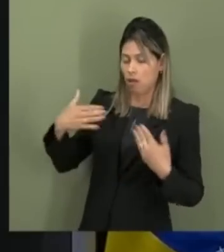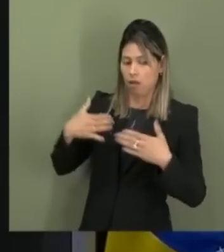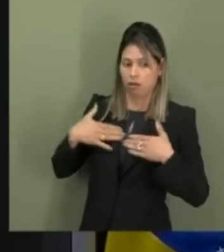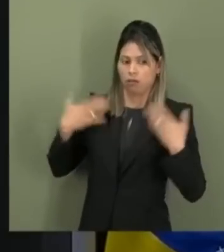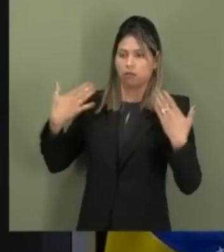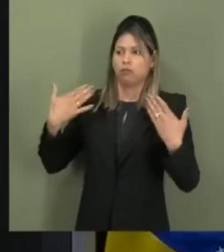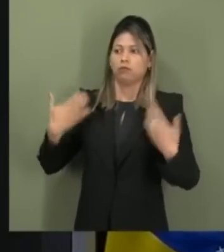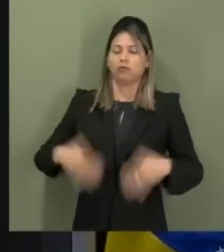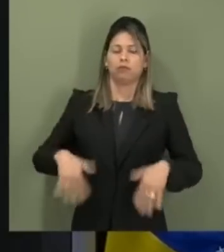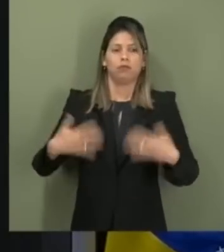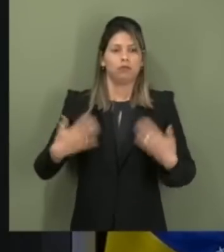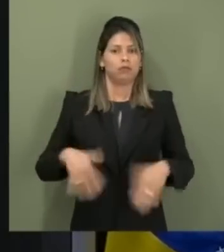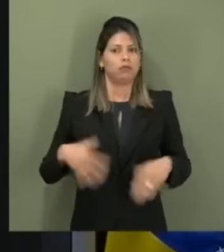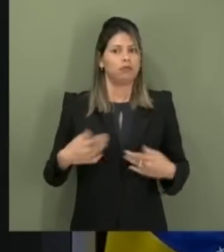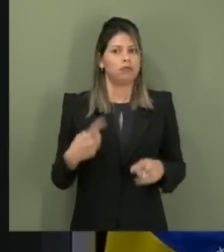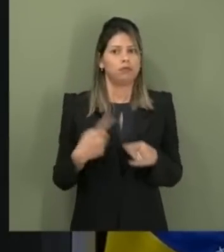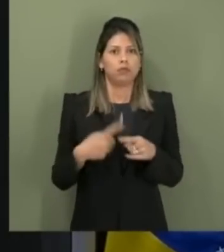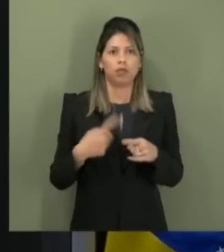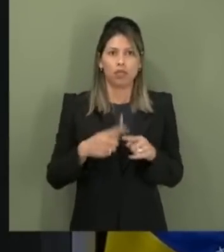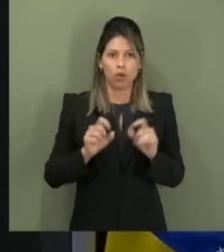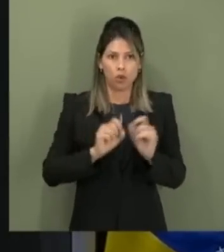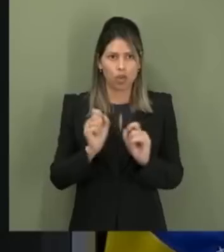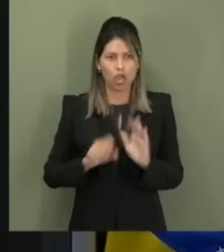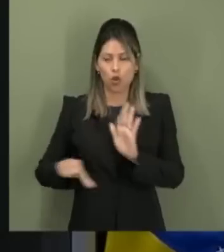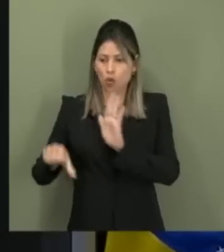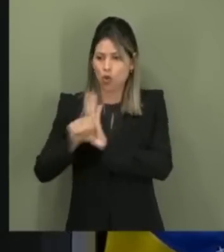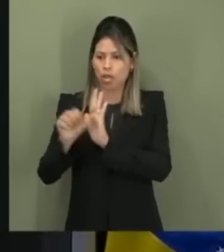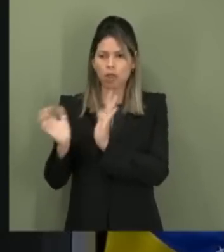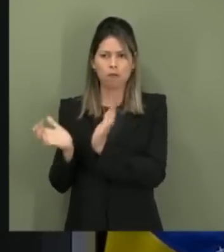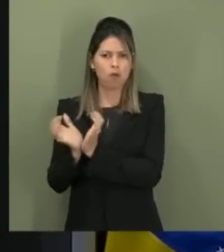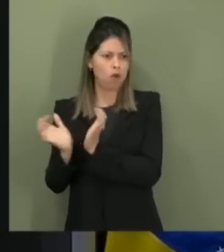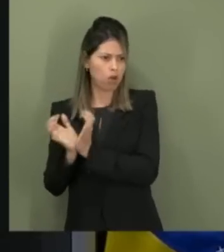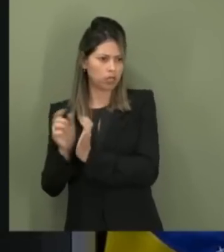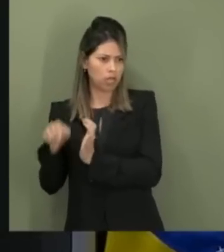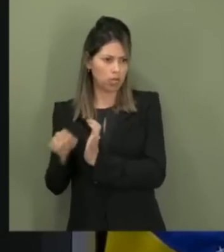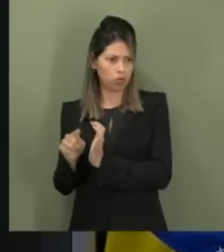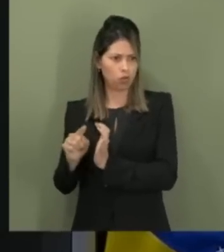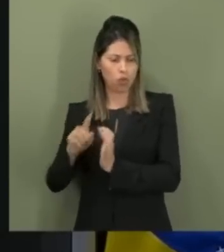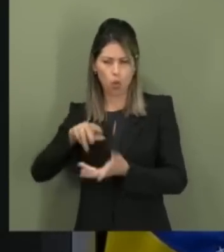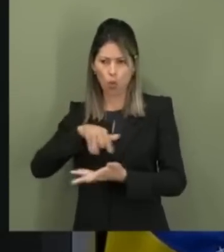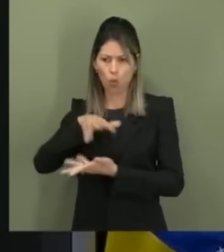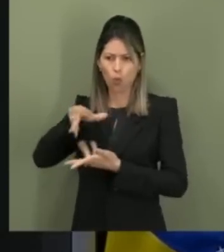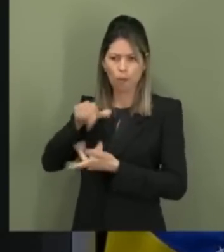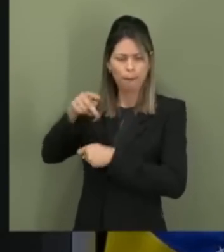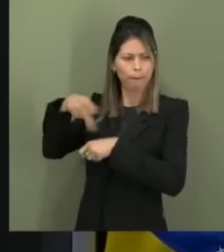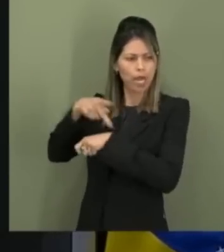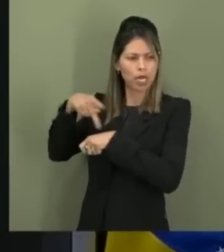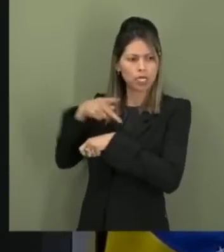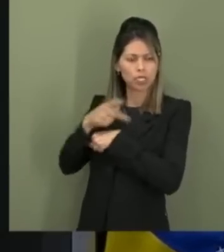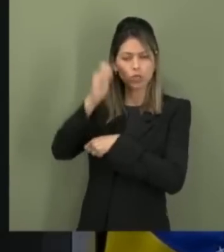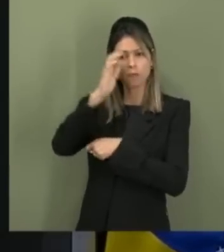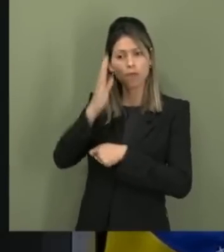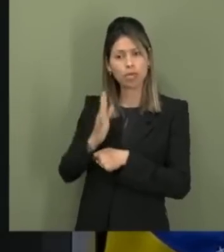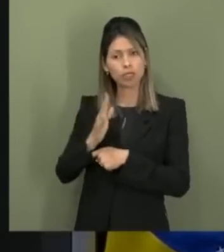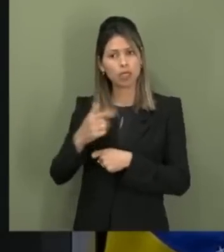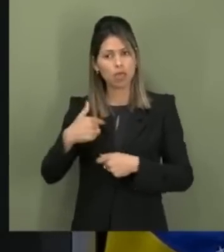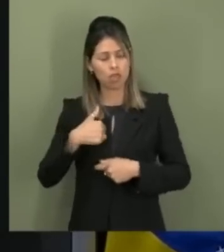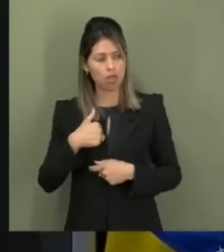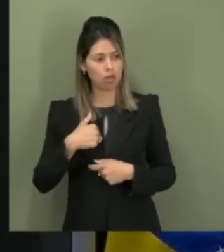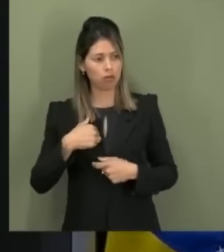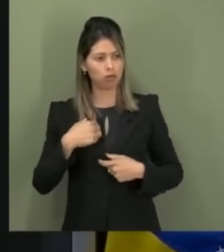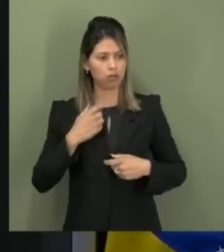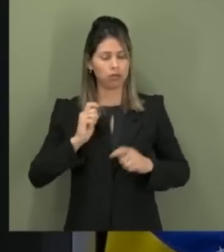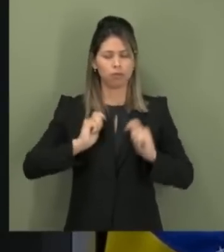escalada que nós estamos vendo do crime organizado no país. Estamos assistindo atônitos.